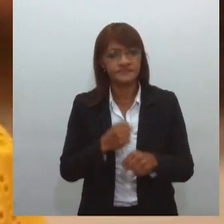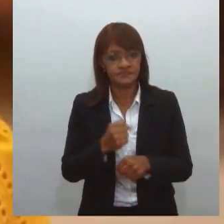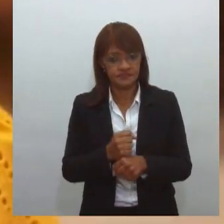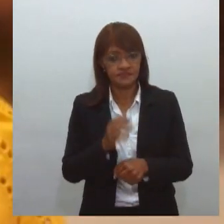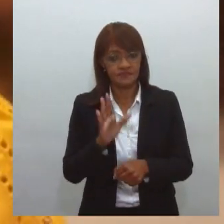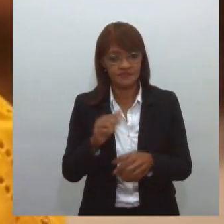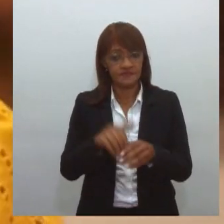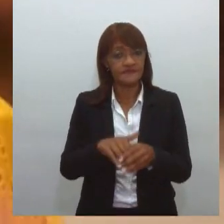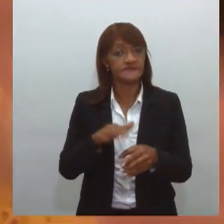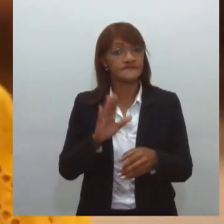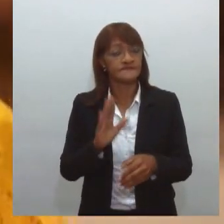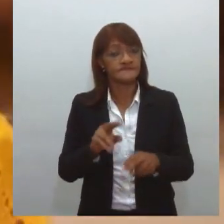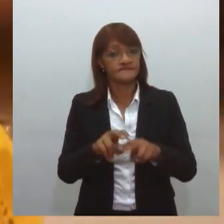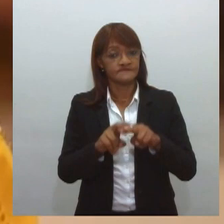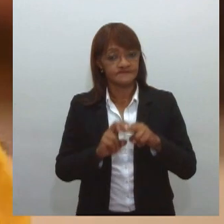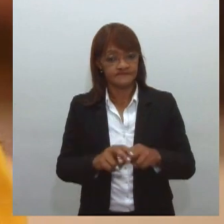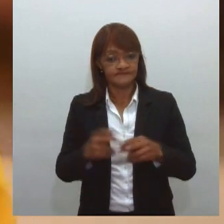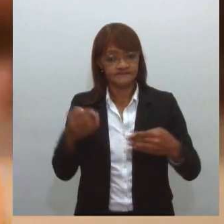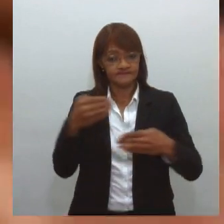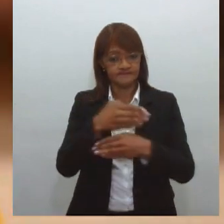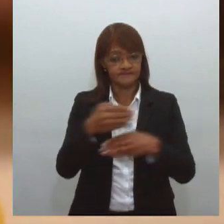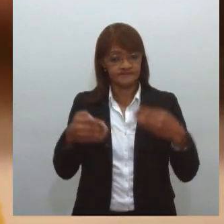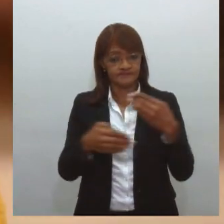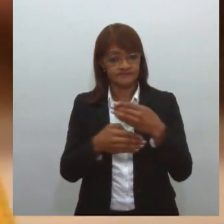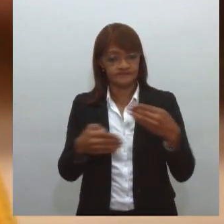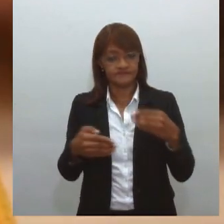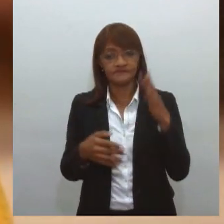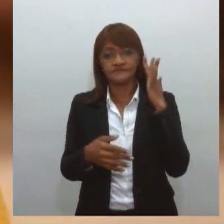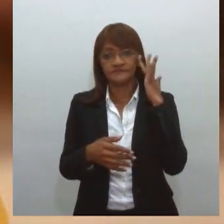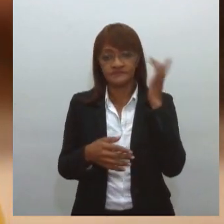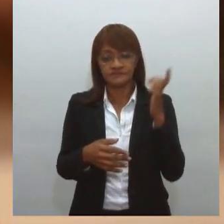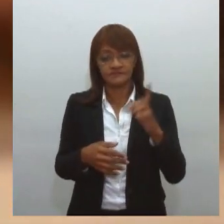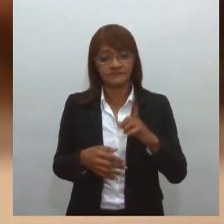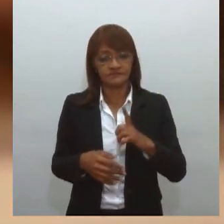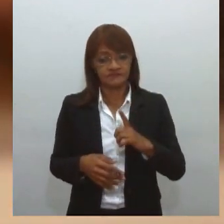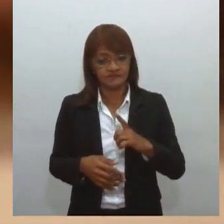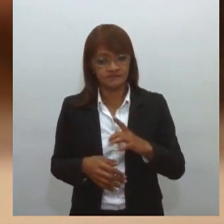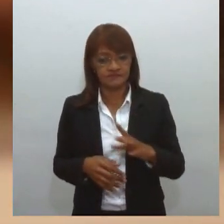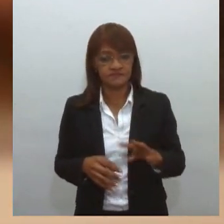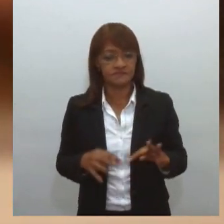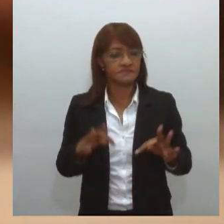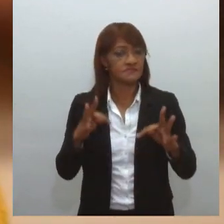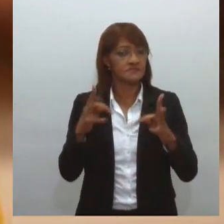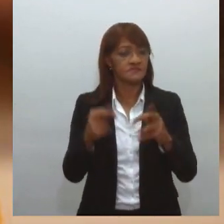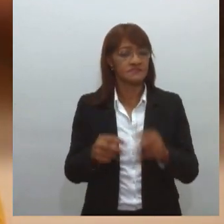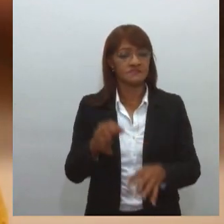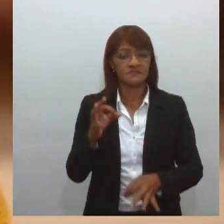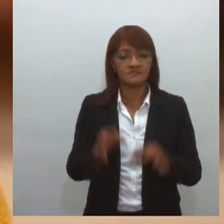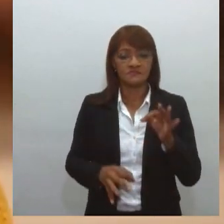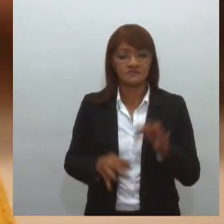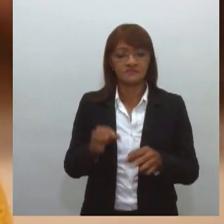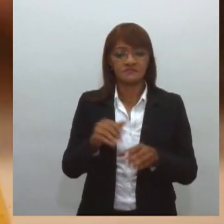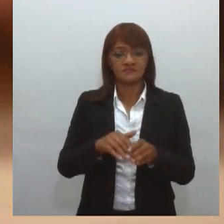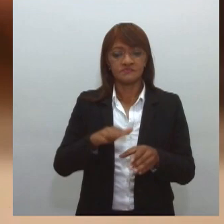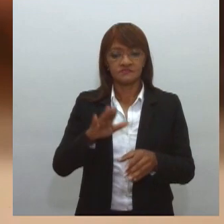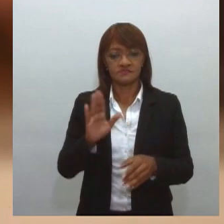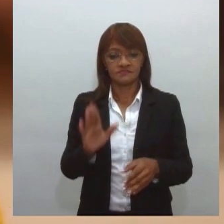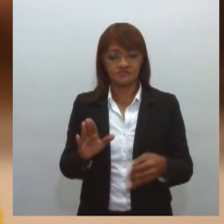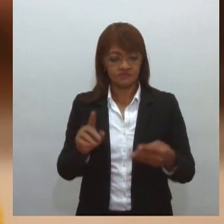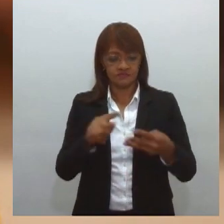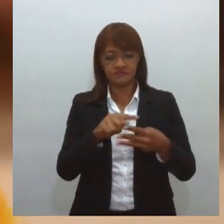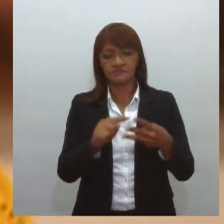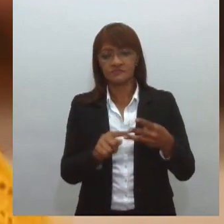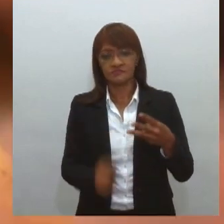dos painéis que vai acontecer amanhã envolve toda a justiça eleitoral, porque nós trabalhamos com os 3 poderes. A